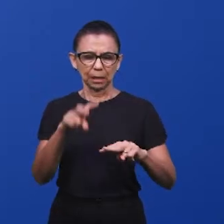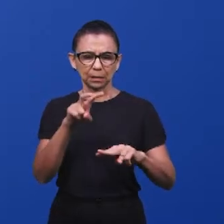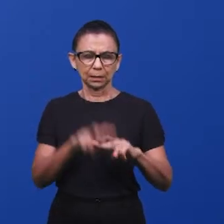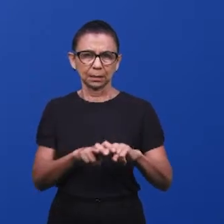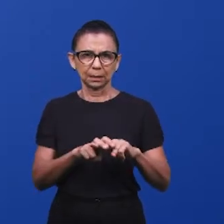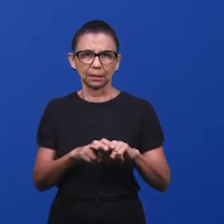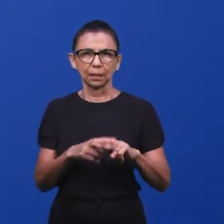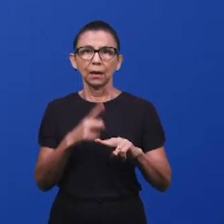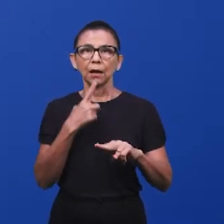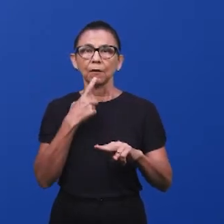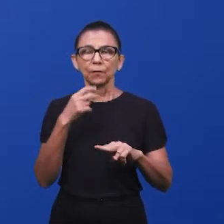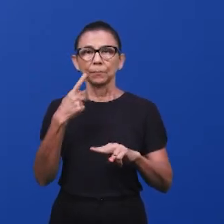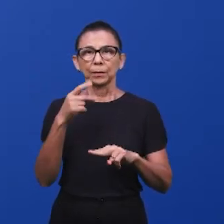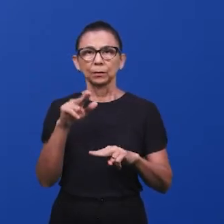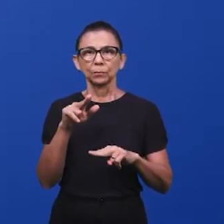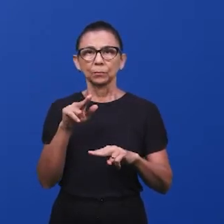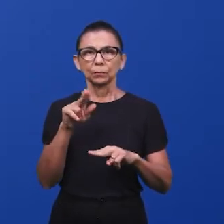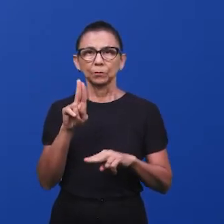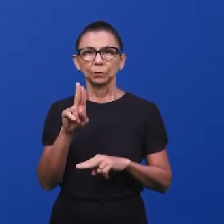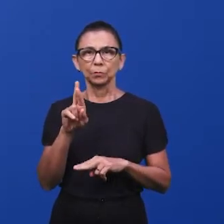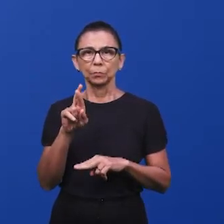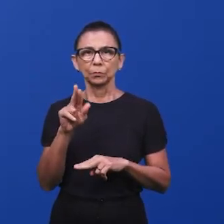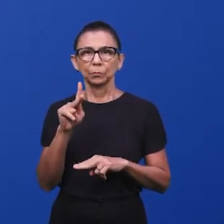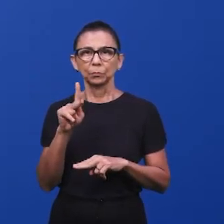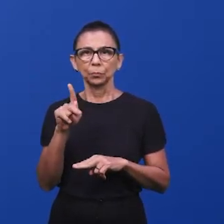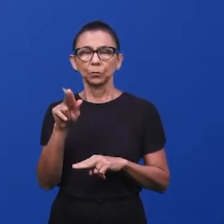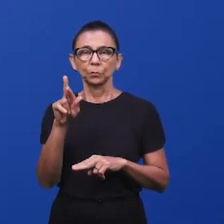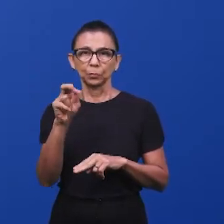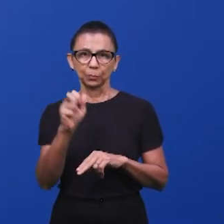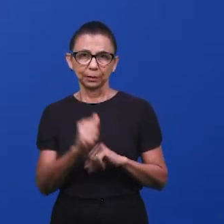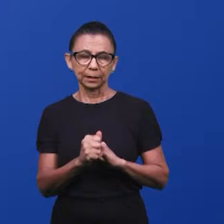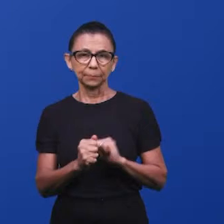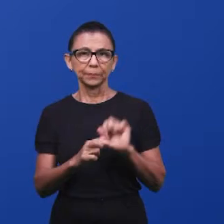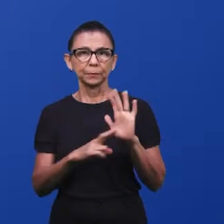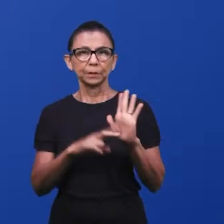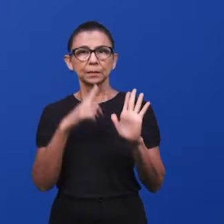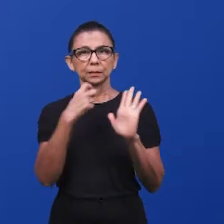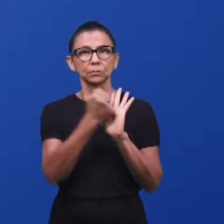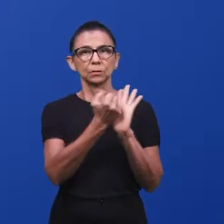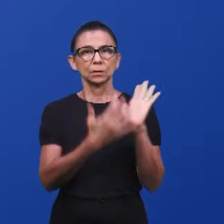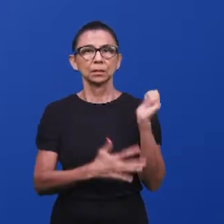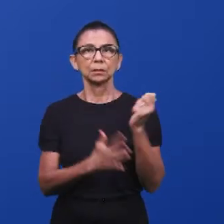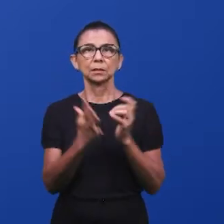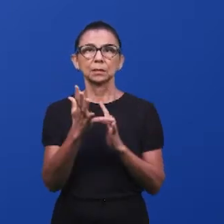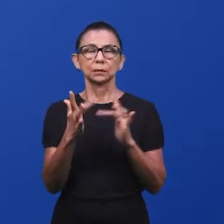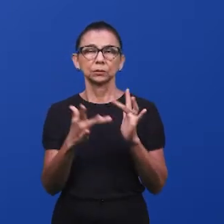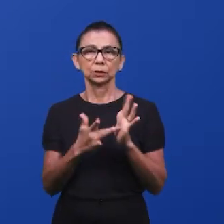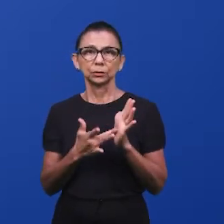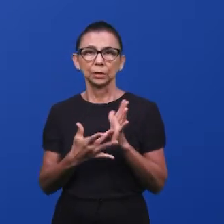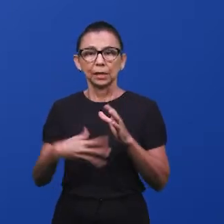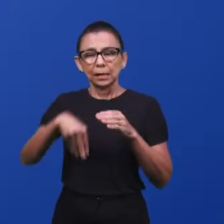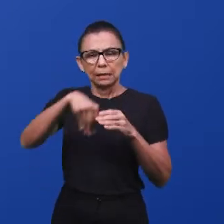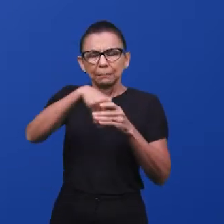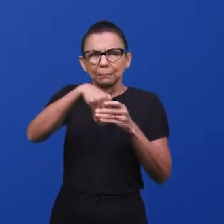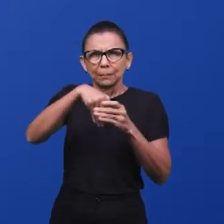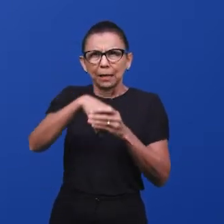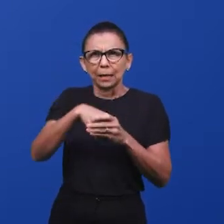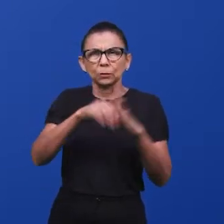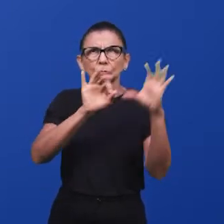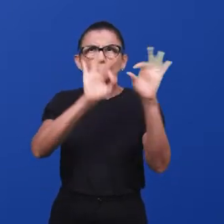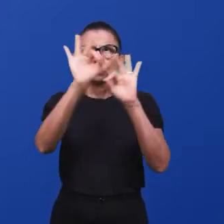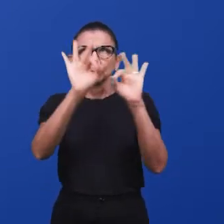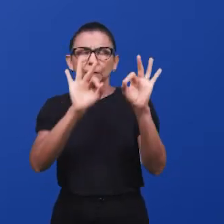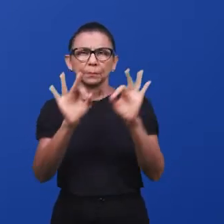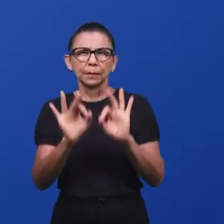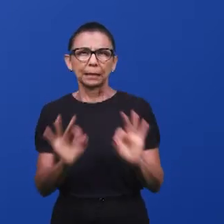púrpura. Púrpura aponta para a realeza do Senhor Jesus e para o seu precioso sangue. Interior revestido com amor. O